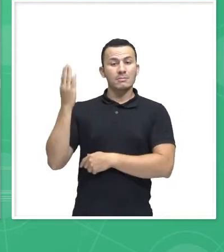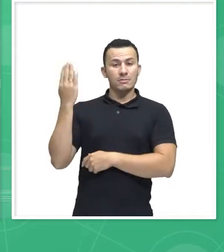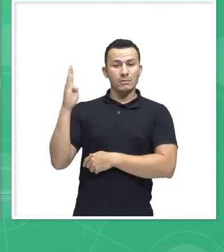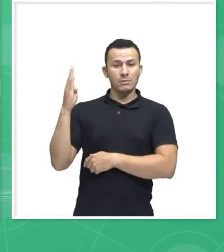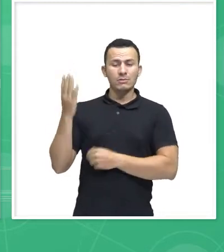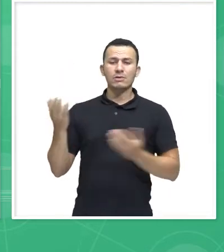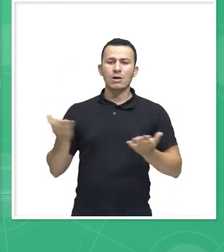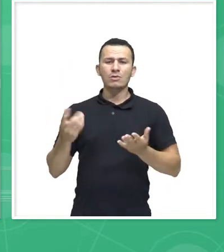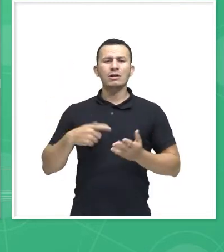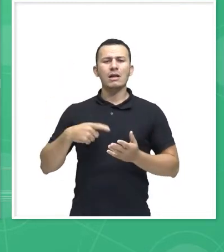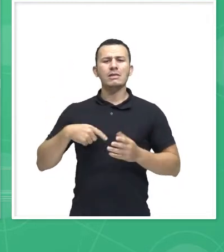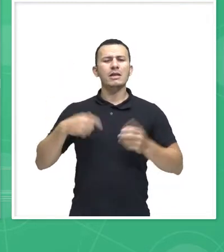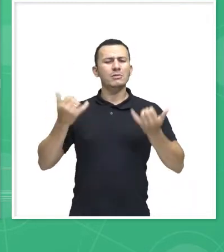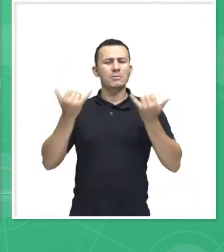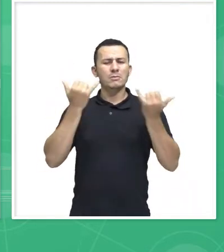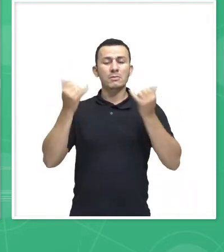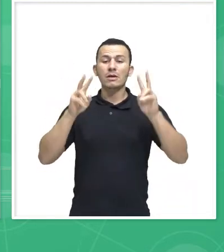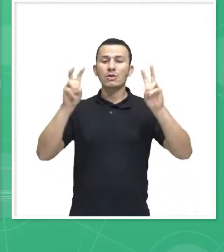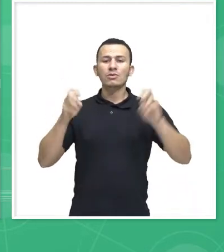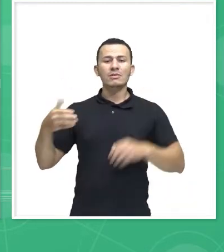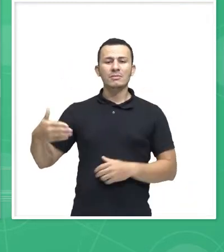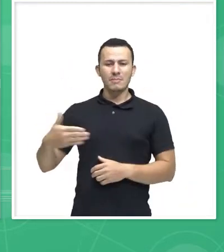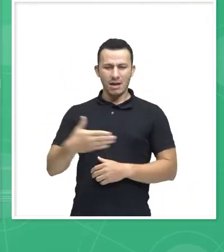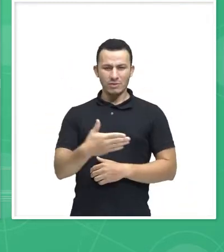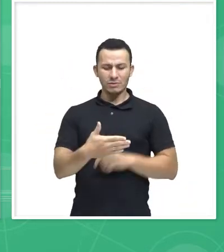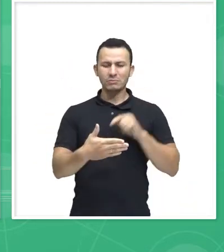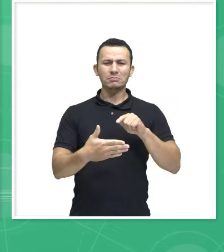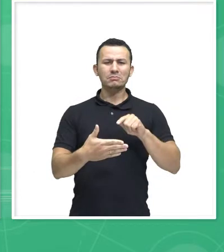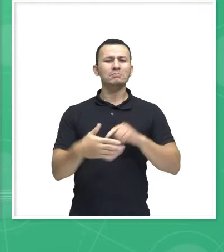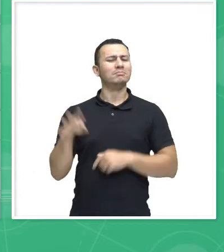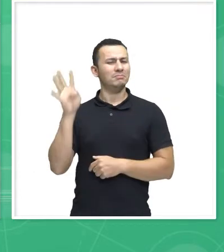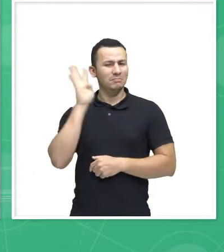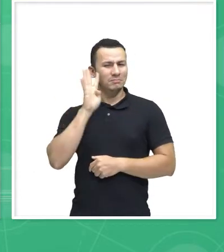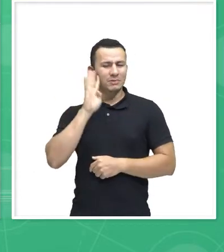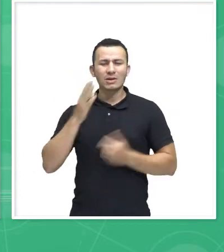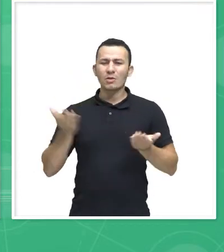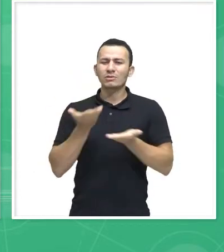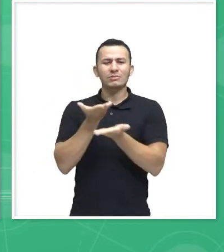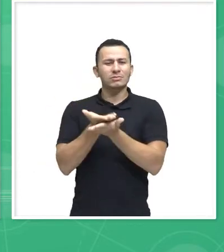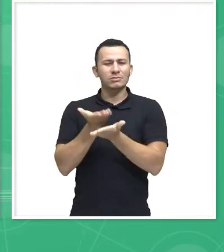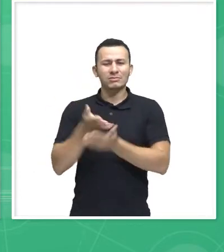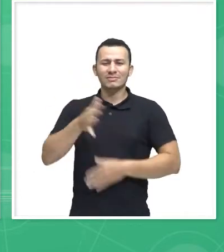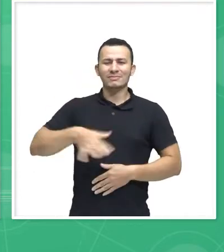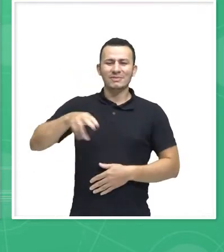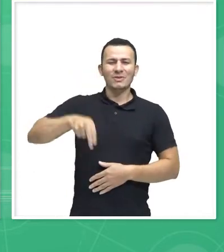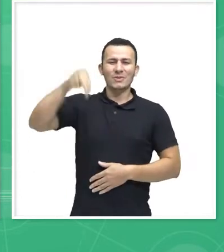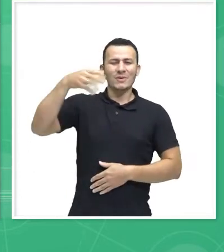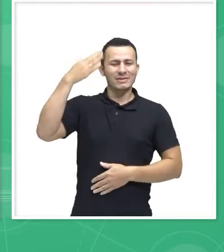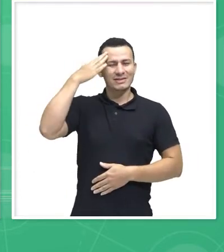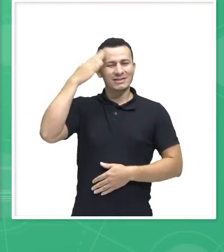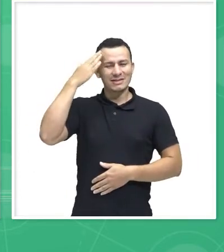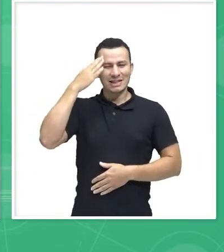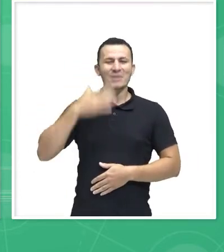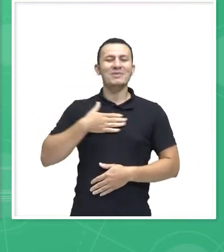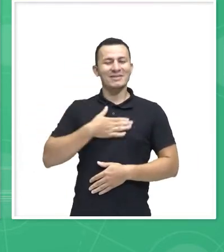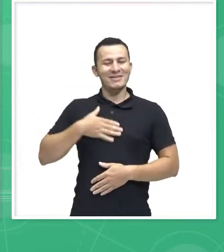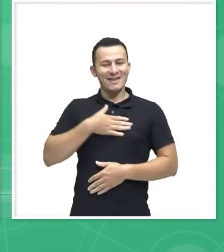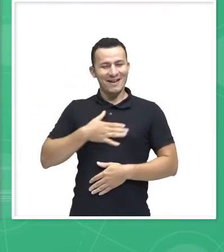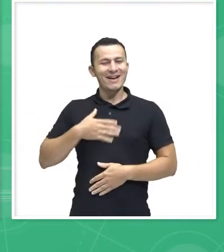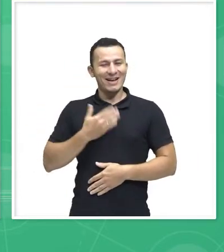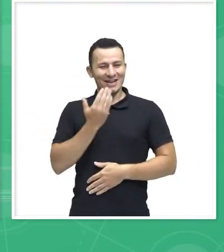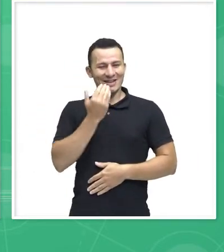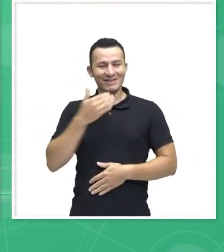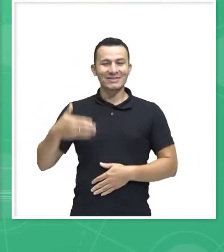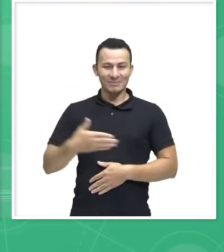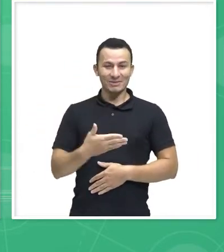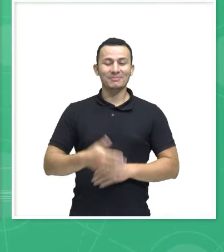a gente vai trazer aí eu conteúdo dos peixes não é um assunto muito bacana aí para gente que aqui da região norte e a gente gosta de um peixe